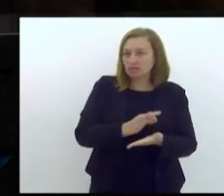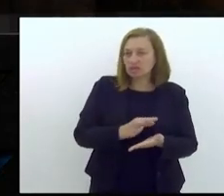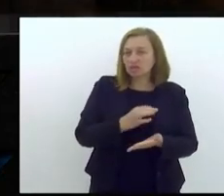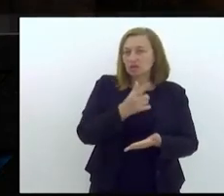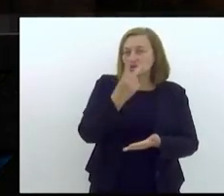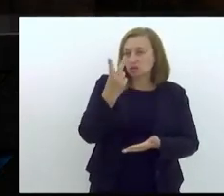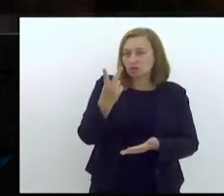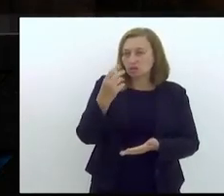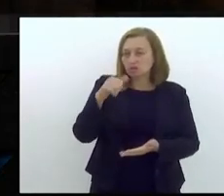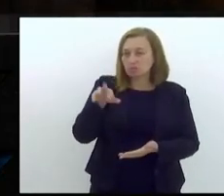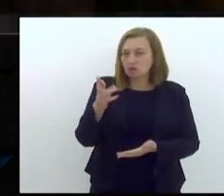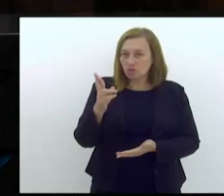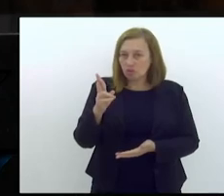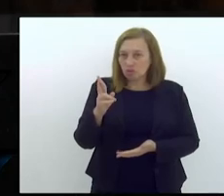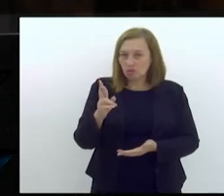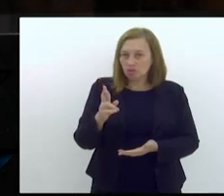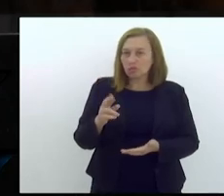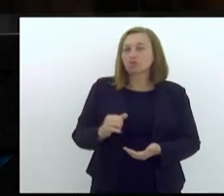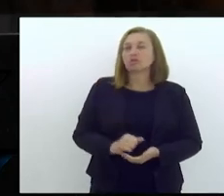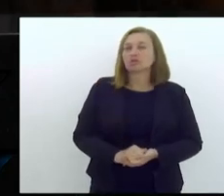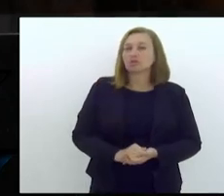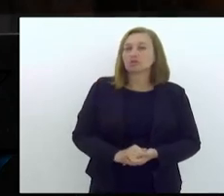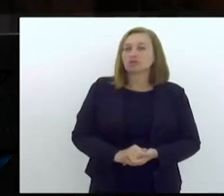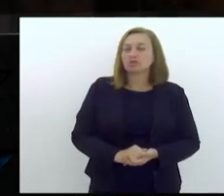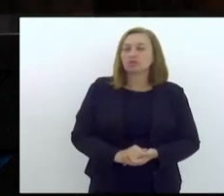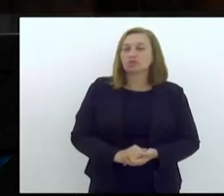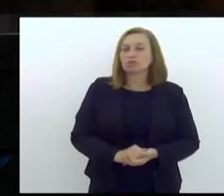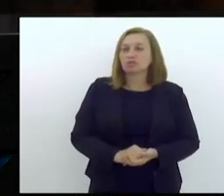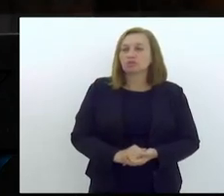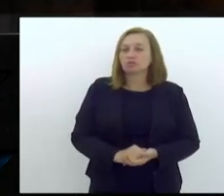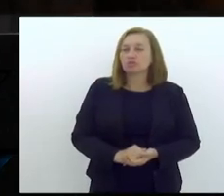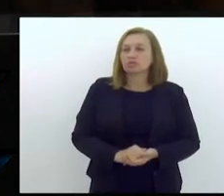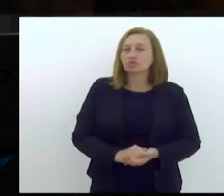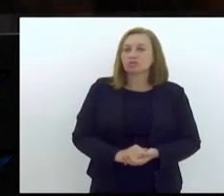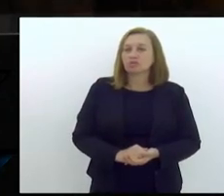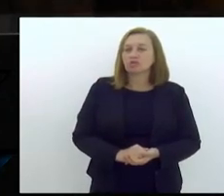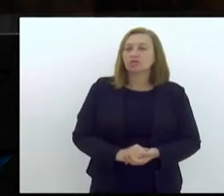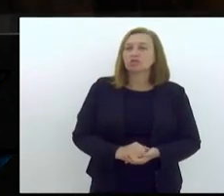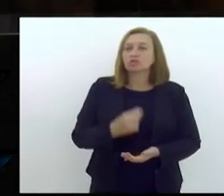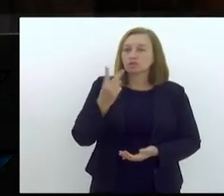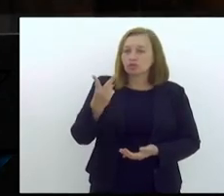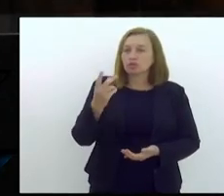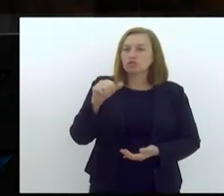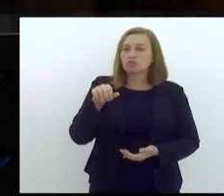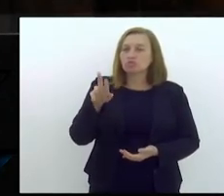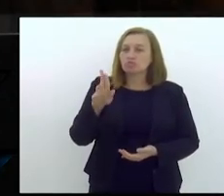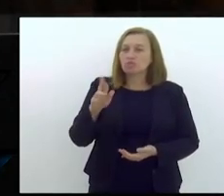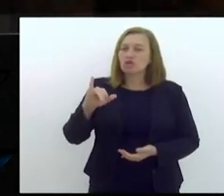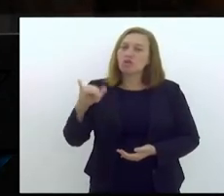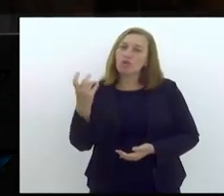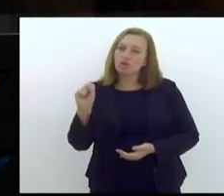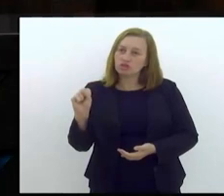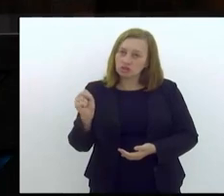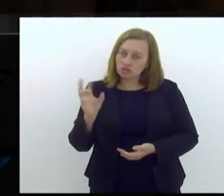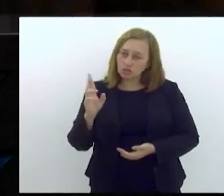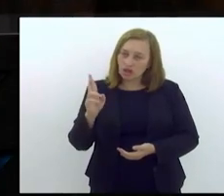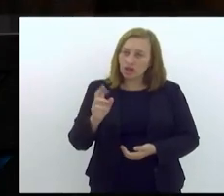Bilhões com o parque que será anunciado 2 bilhões de reais